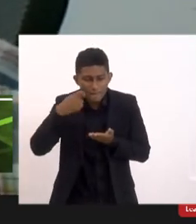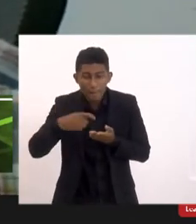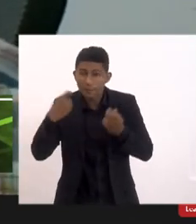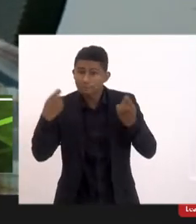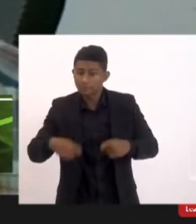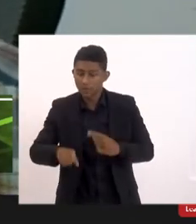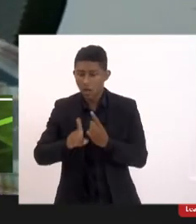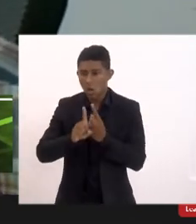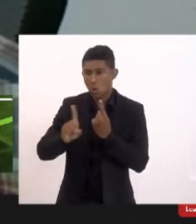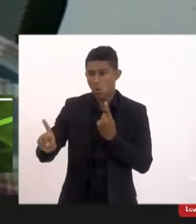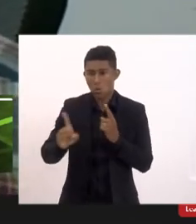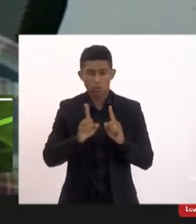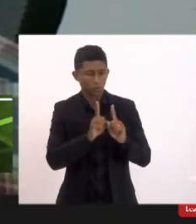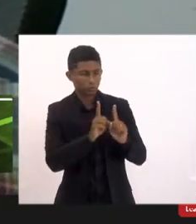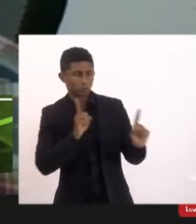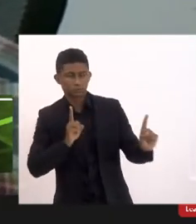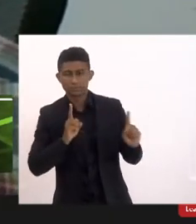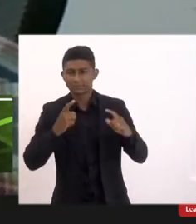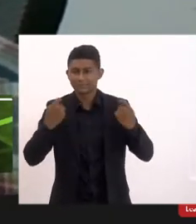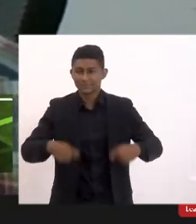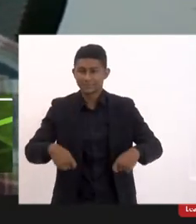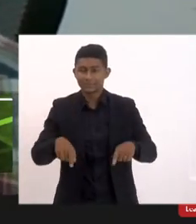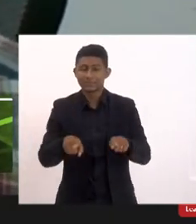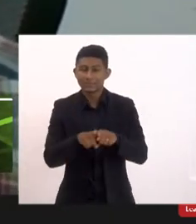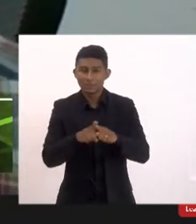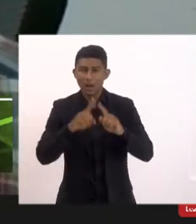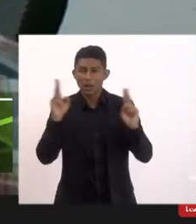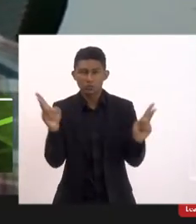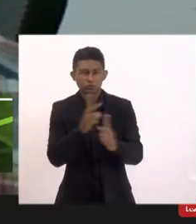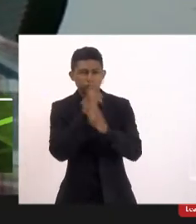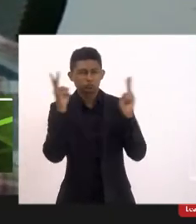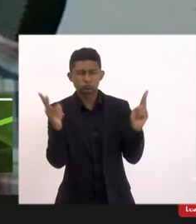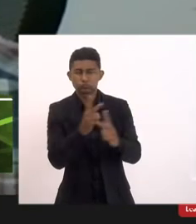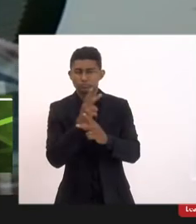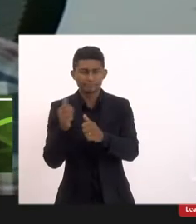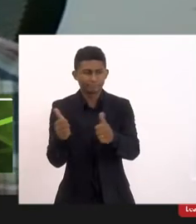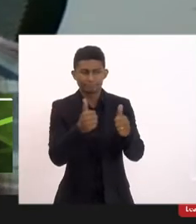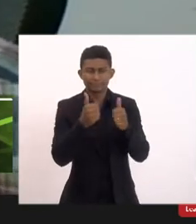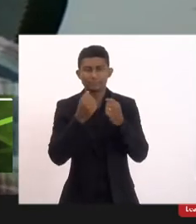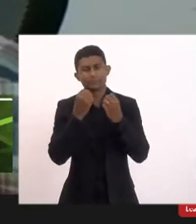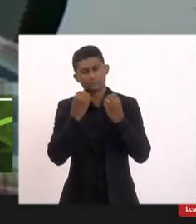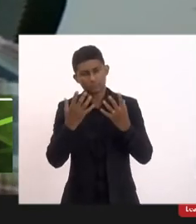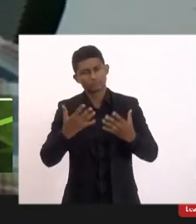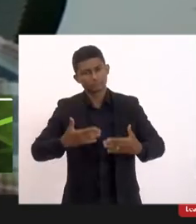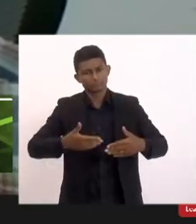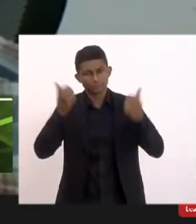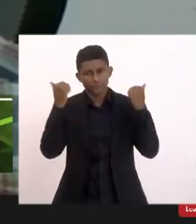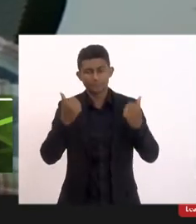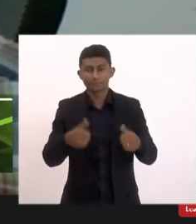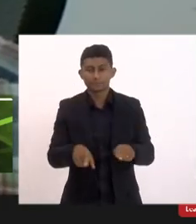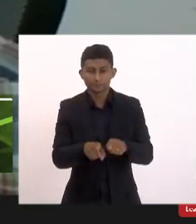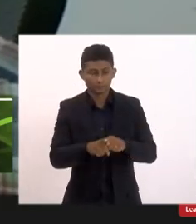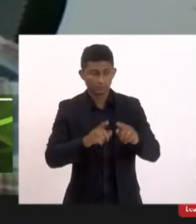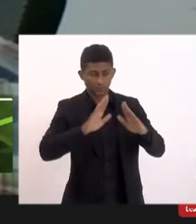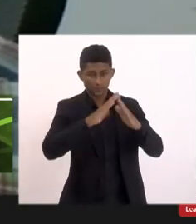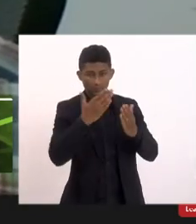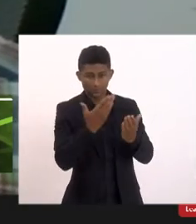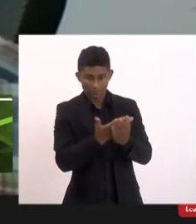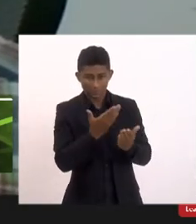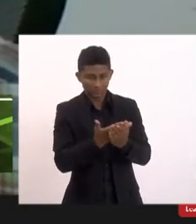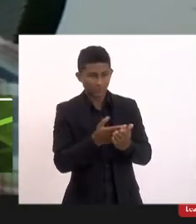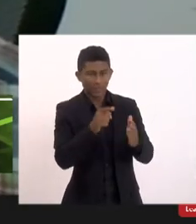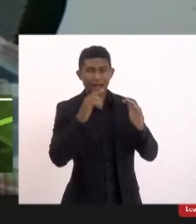e uma boa ventilação é necessária. A vacinação na comunidade escolar já foi colocada, ela avançou bastante entre